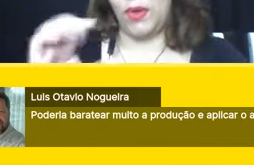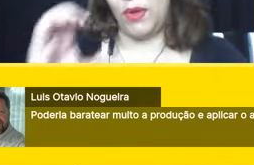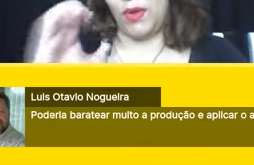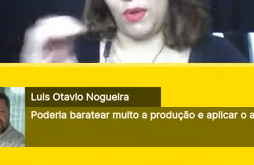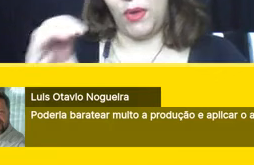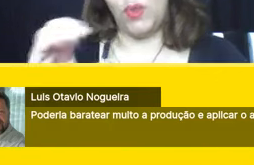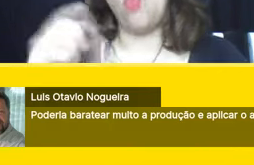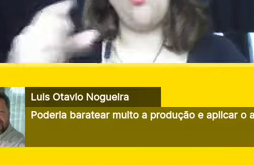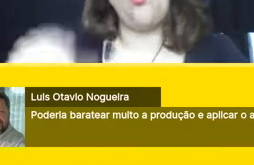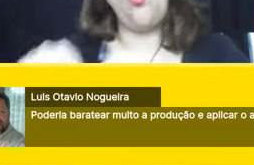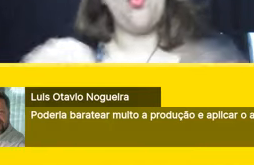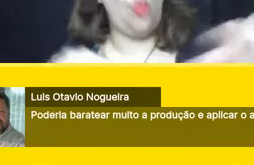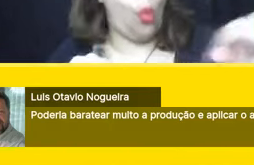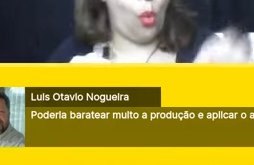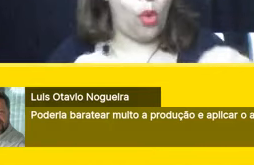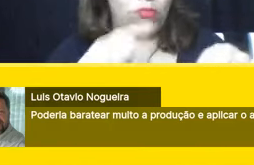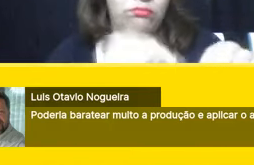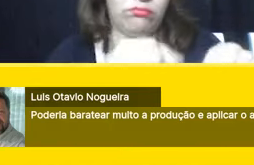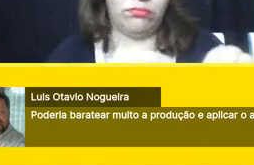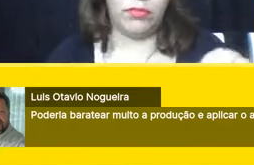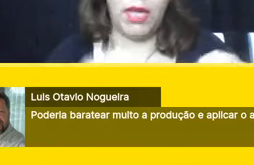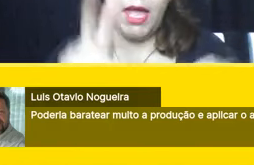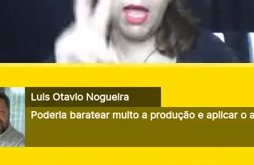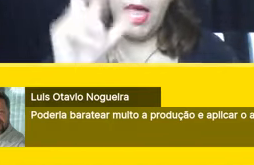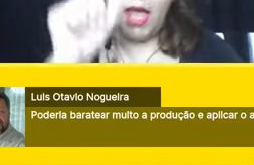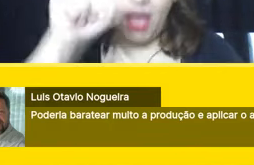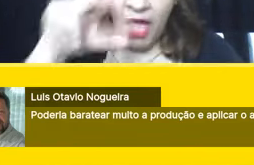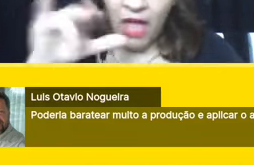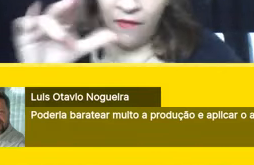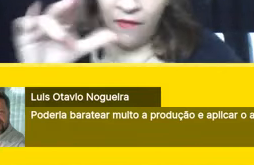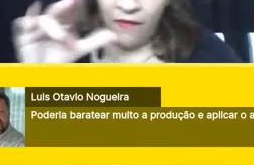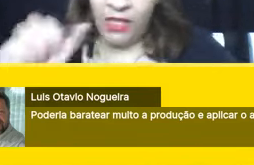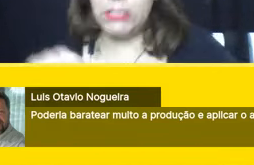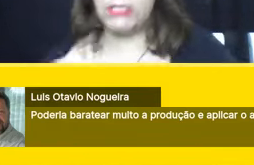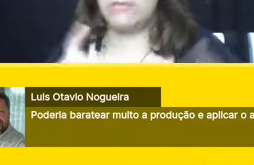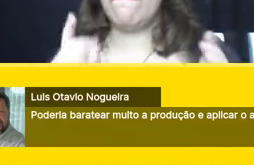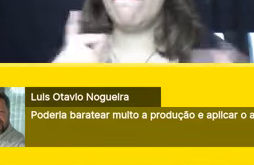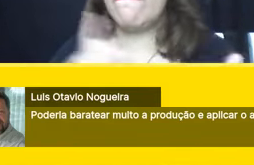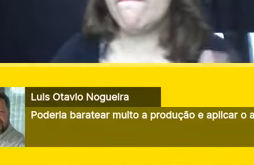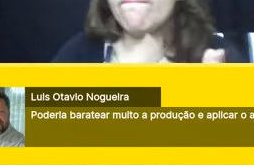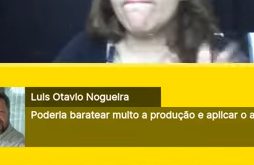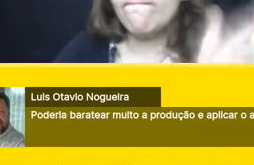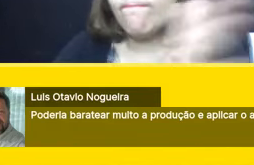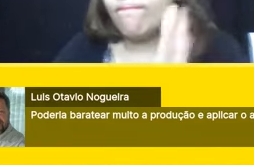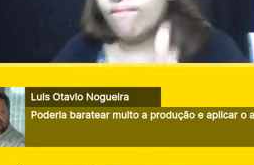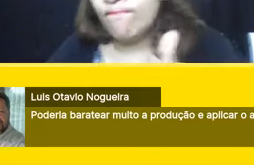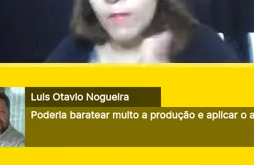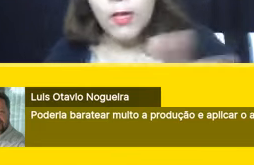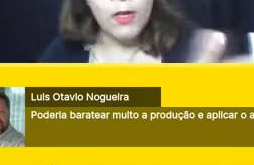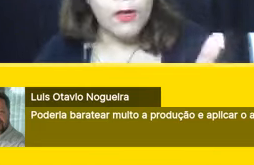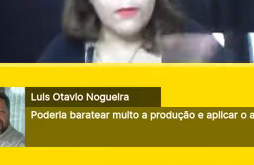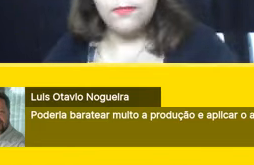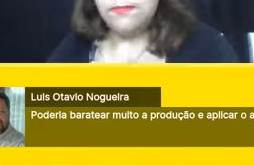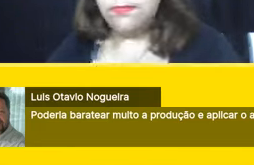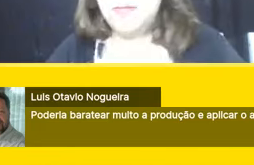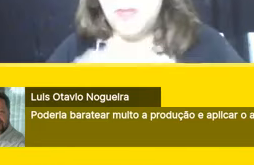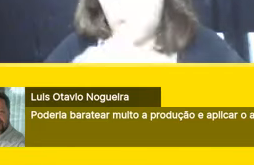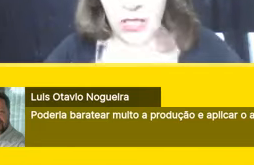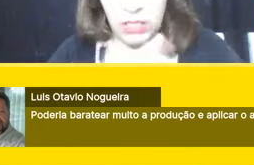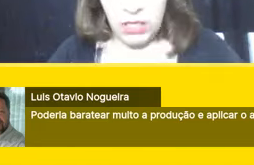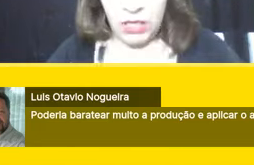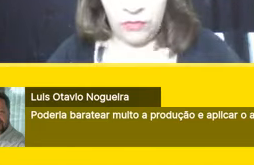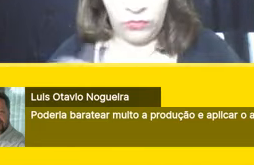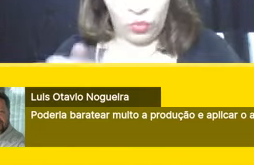Da onde ele vem, aí é a Anvisa que tem que regulamentar isso, tá? Então, a lei, ela regulamenta o seguinte: olha, você tem o acesso